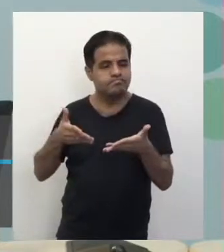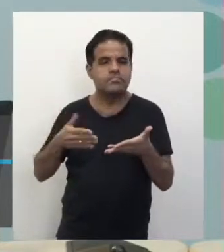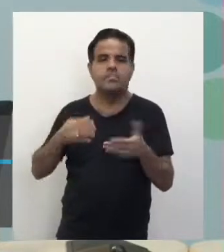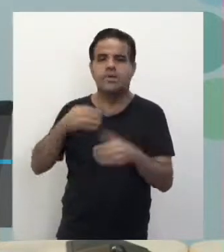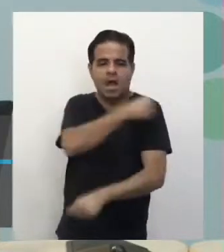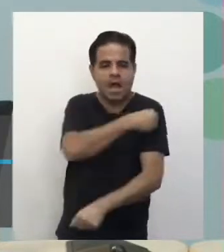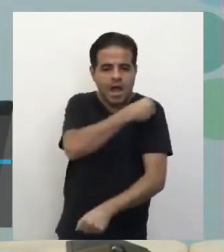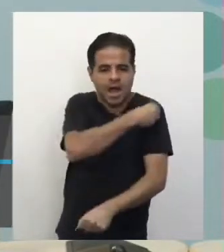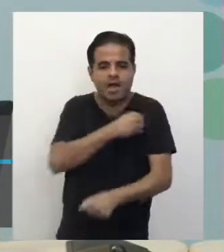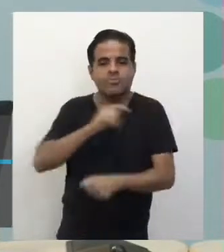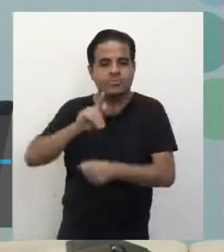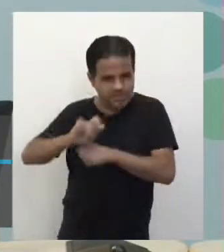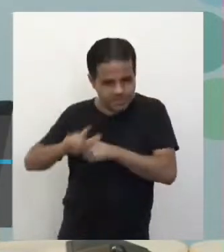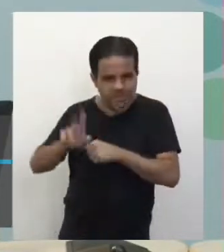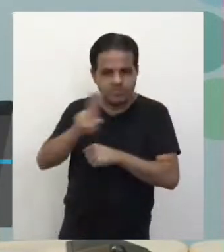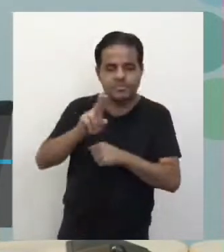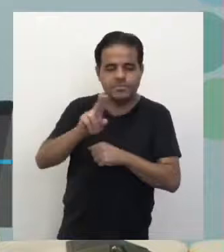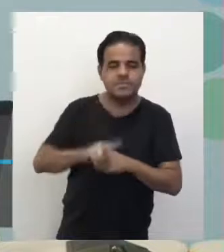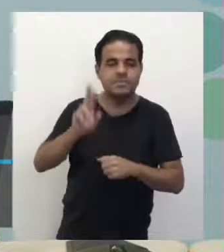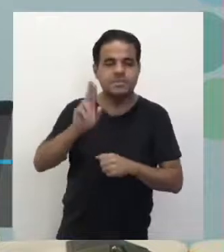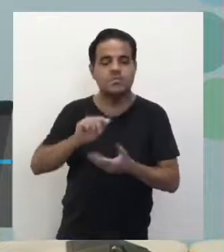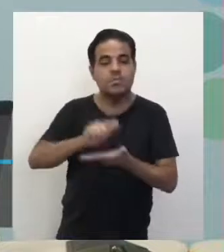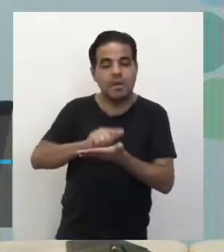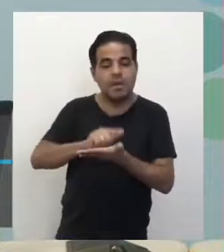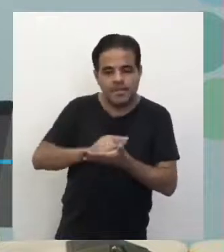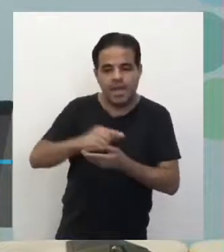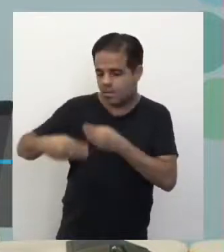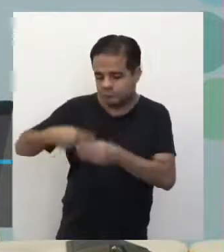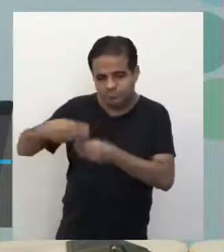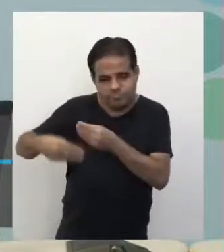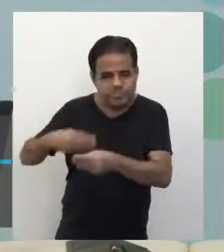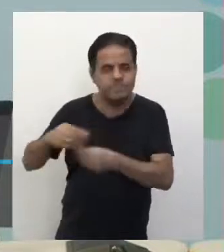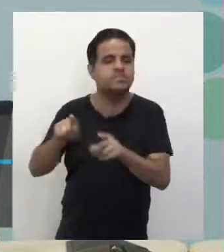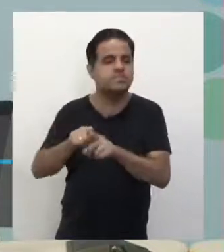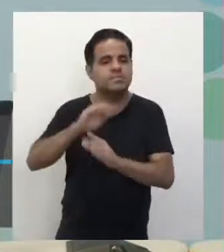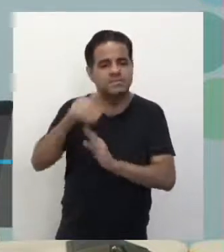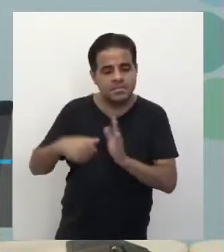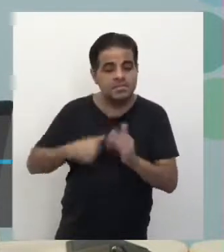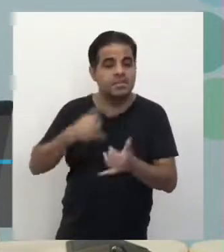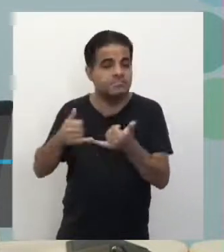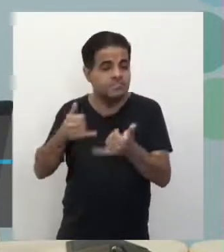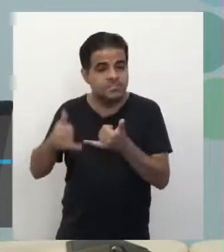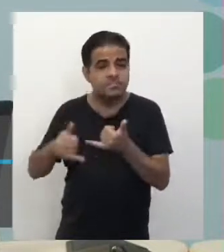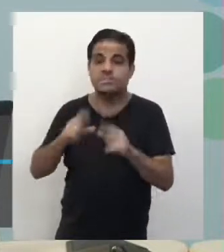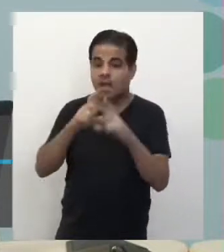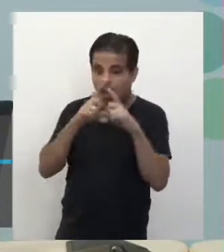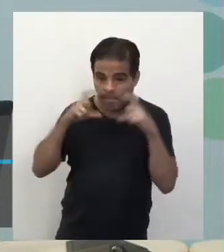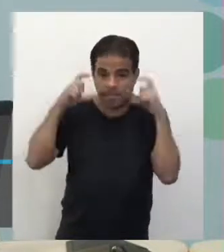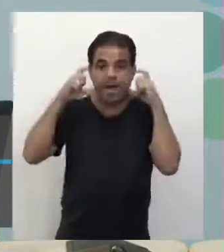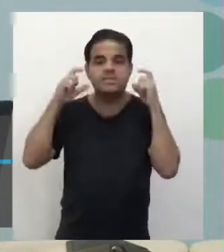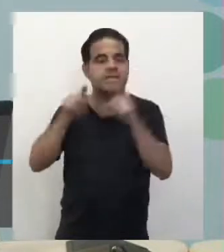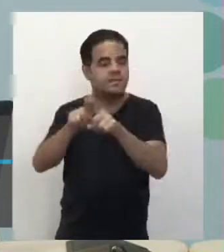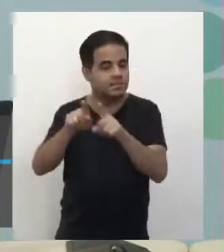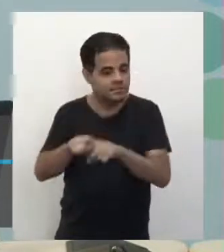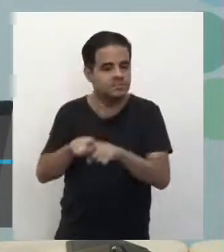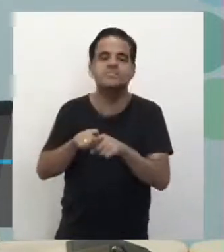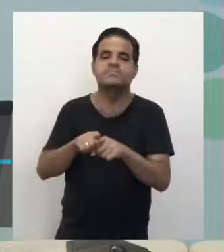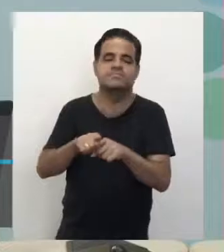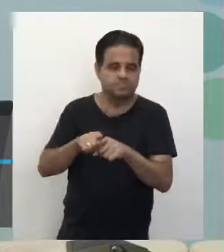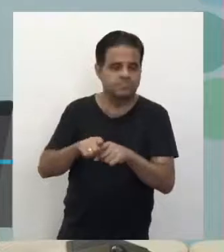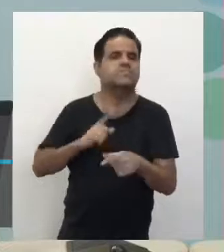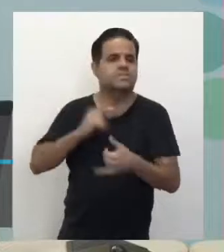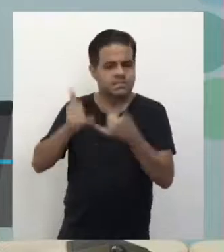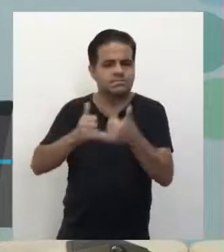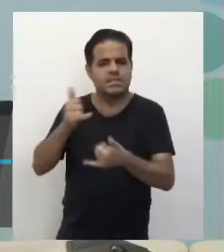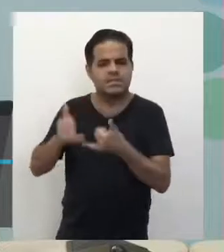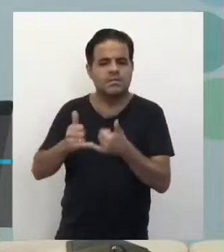gel, provavelmente, o papel higiênico, né? Então, tem essa brincadeira. A máscara, né? Então, a gente tem essa